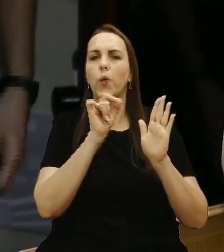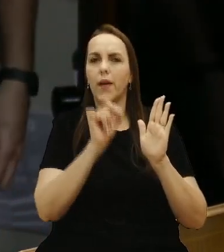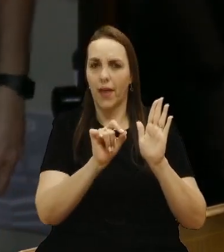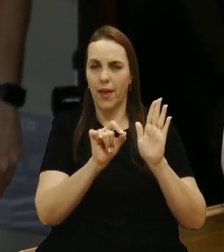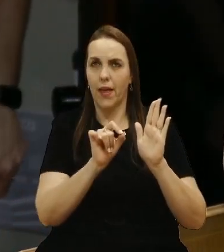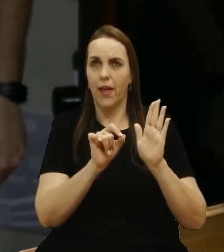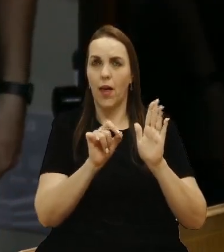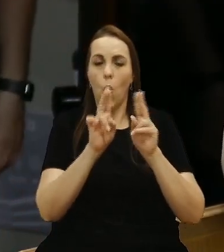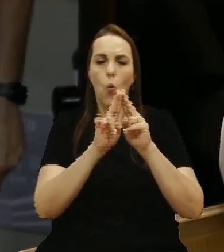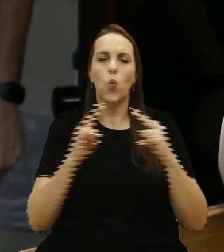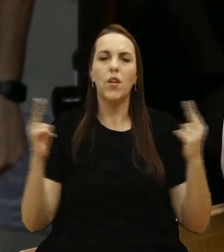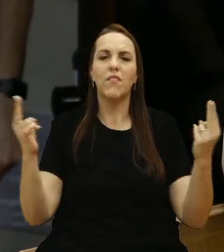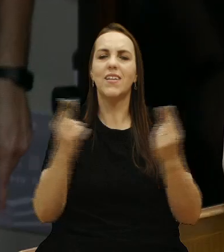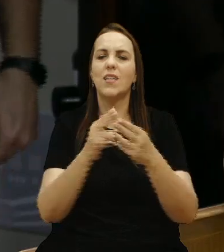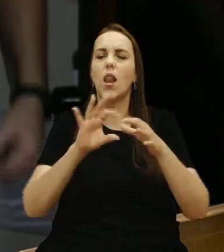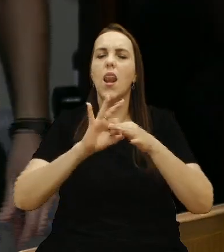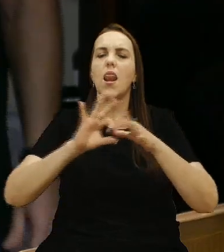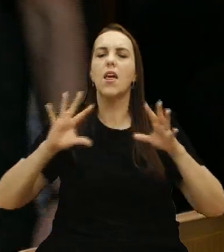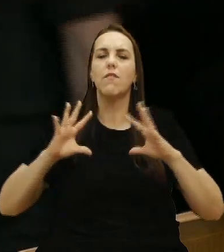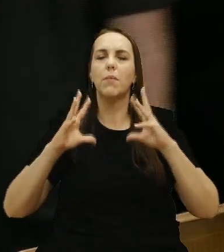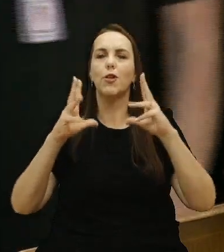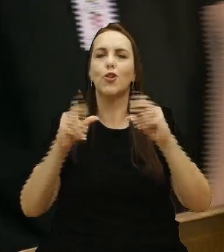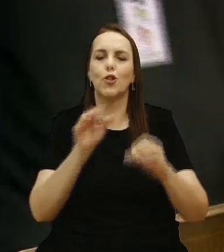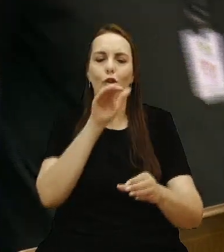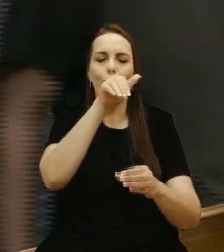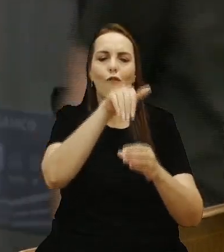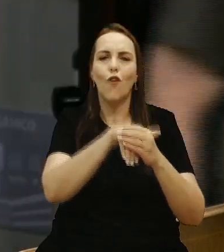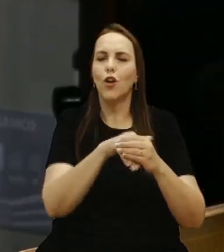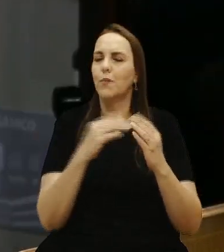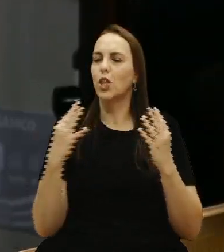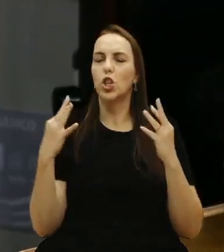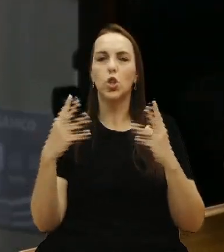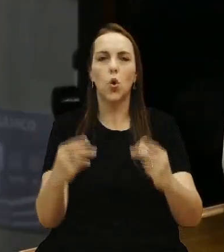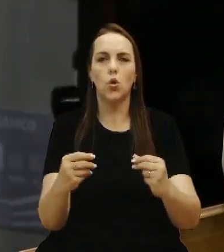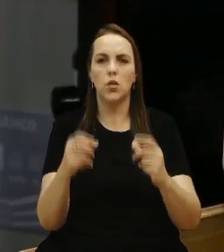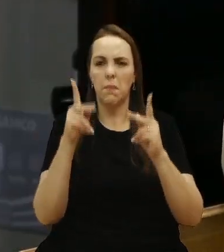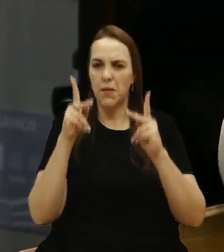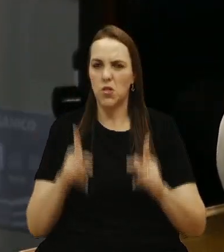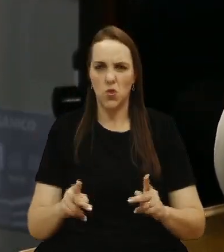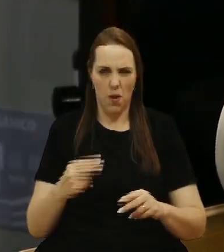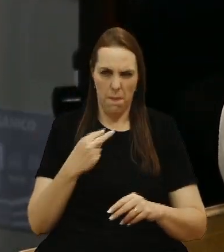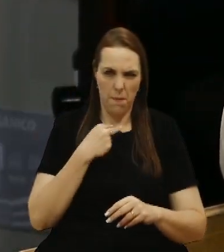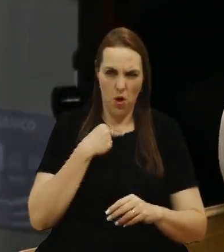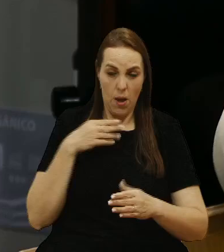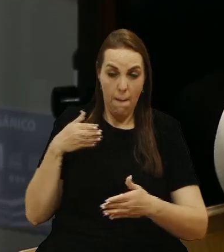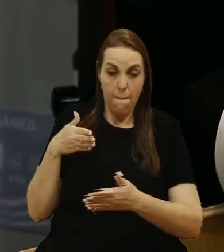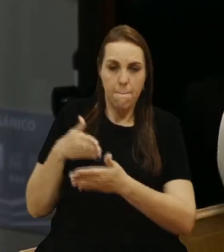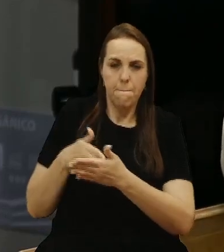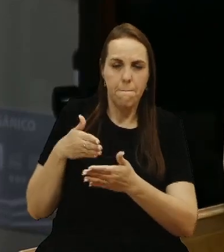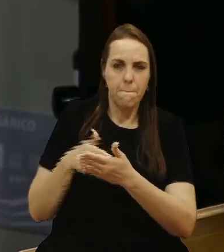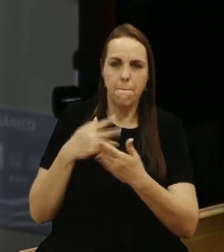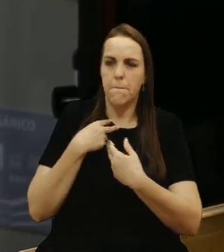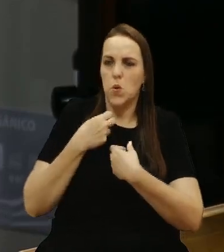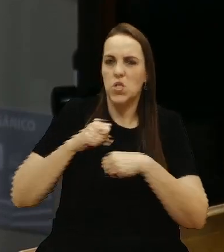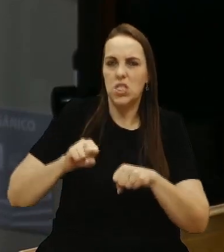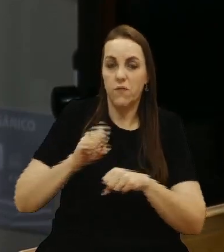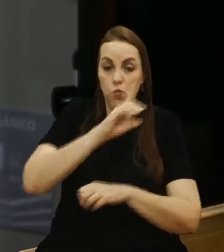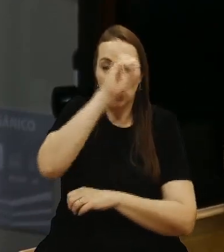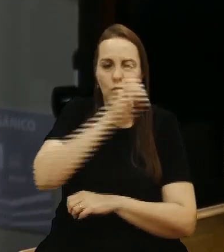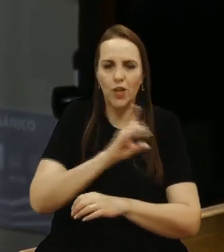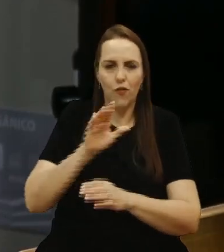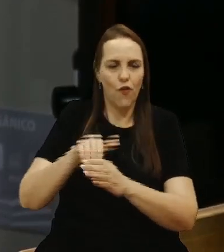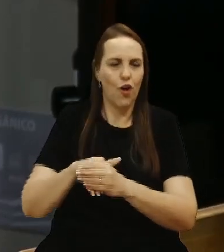deve ser livre para todos, o voto é para todos, nenhuma pessoa pode ser privada do direito de votar, porque é uma